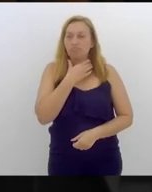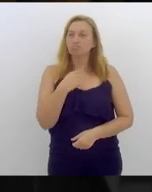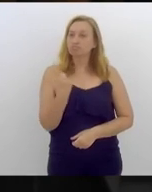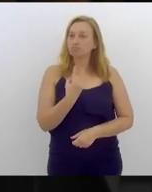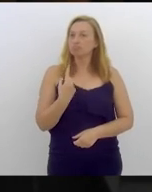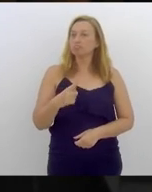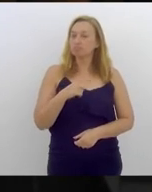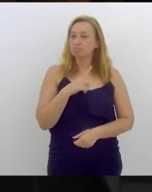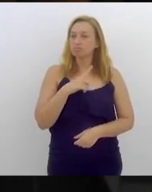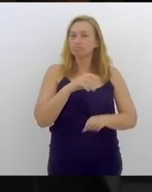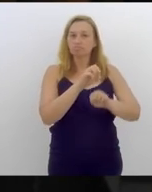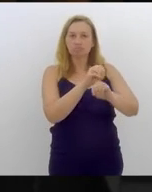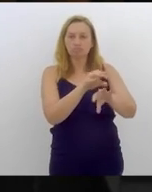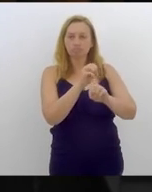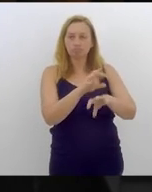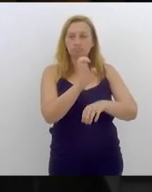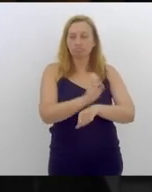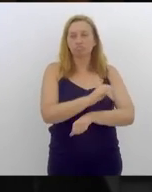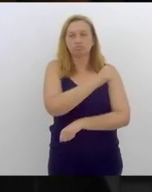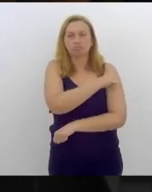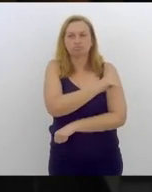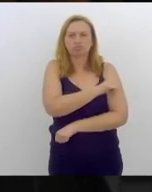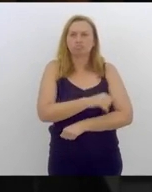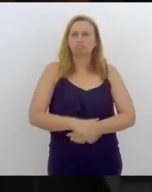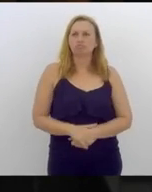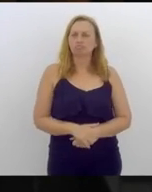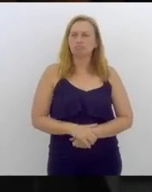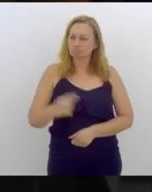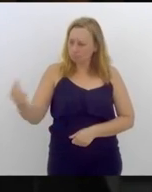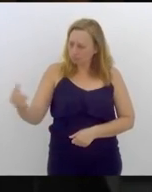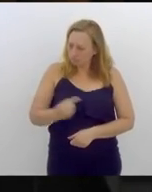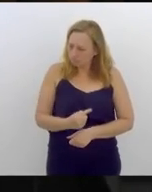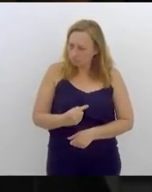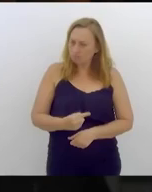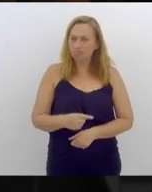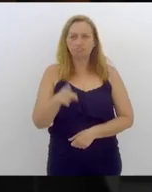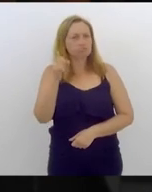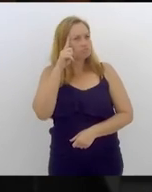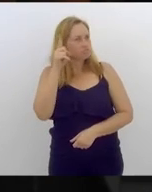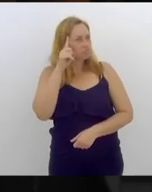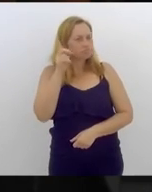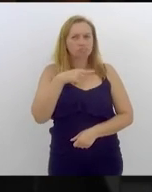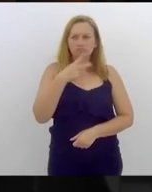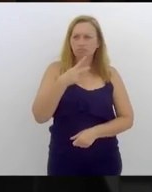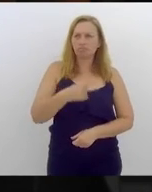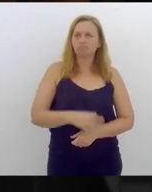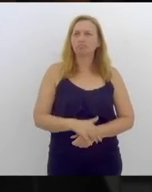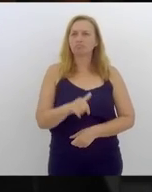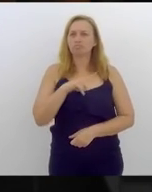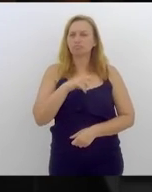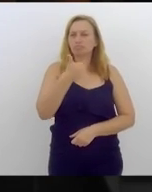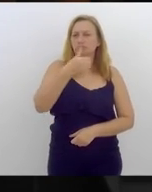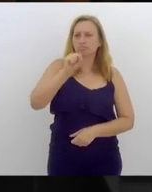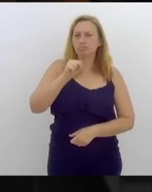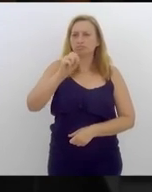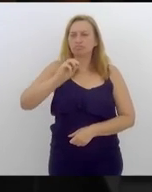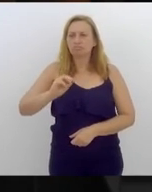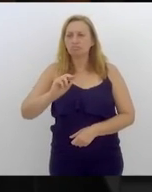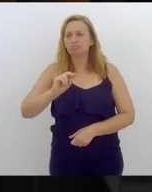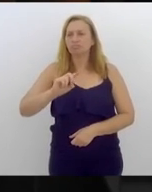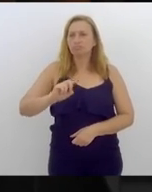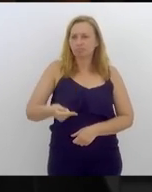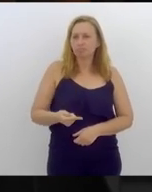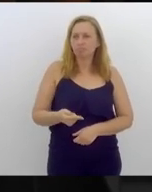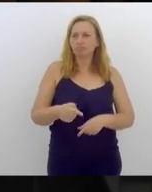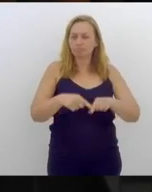enfrenta na educação do estado do Rio de Janeiro eu tenho vindo aqui essa Tribuna constantemente falar mas temos 18 mil turmas no estado do Rio